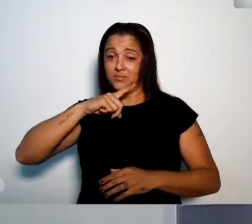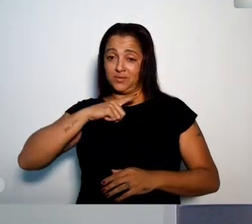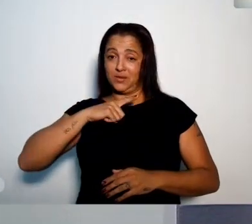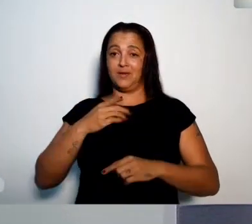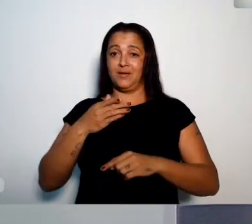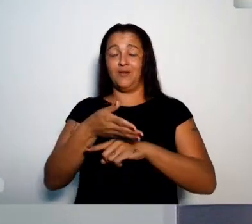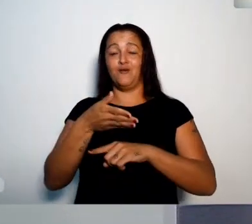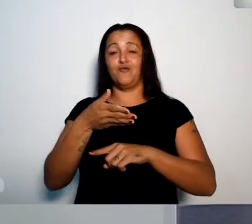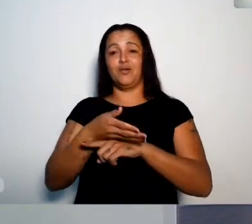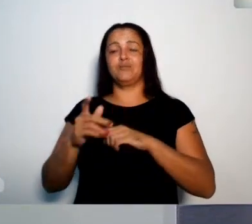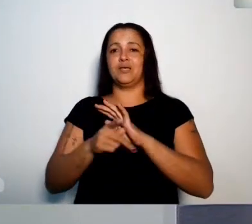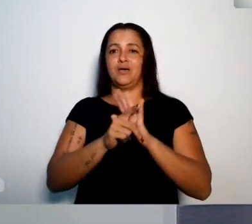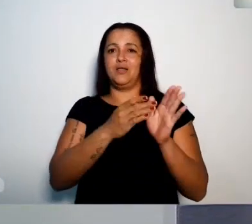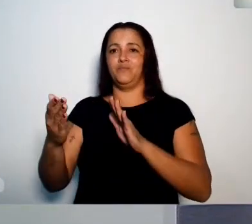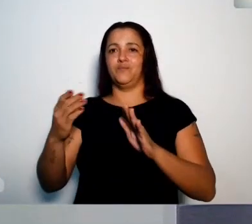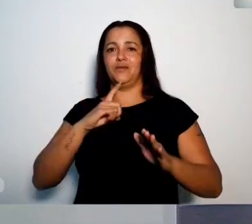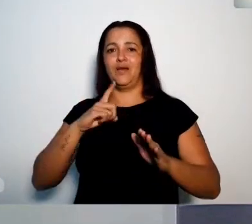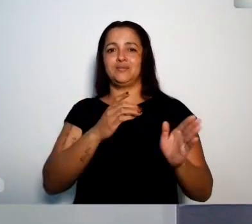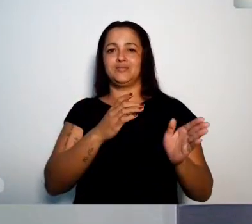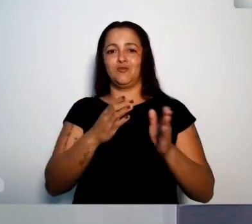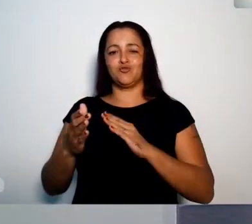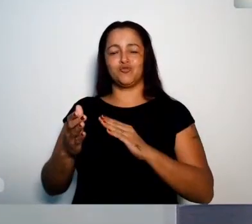que auxiliam-no na,